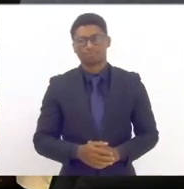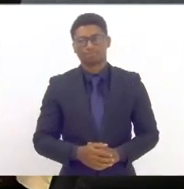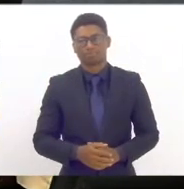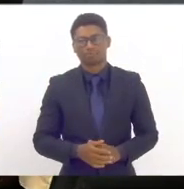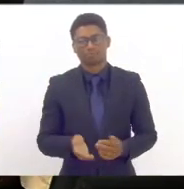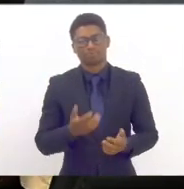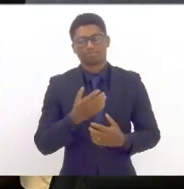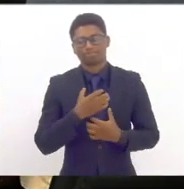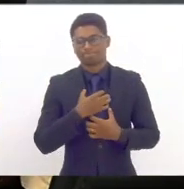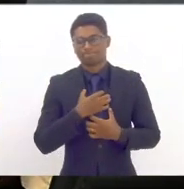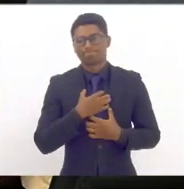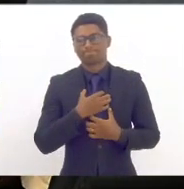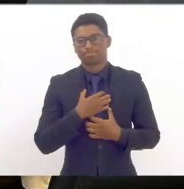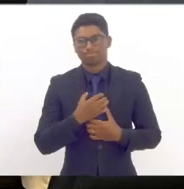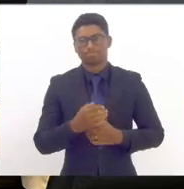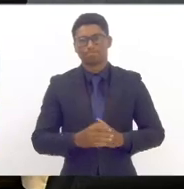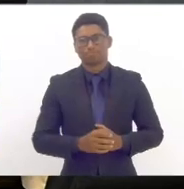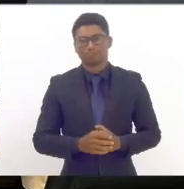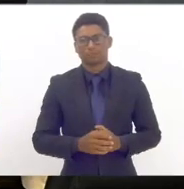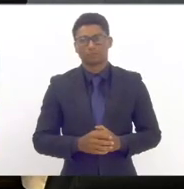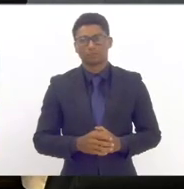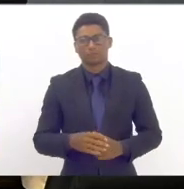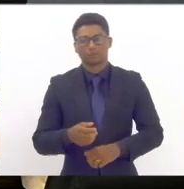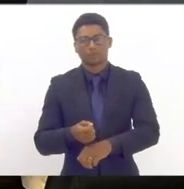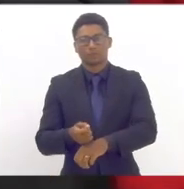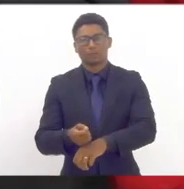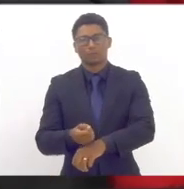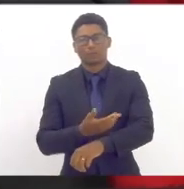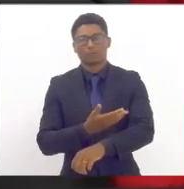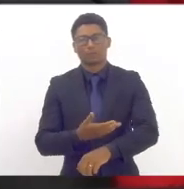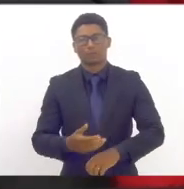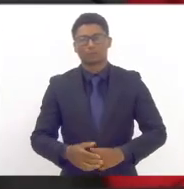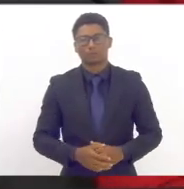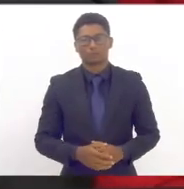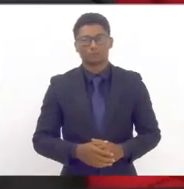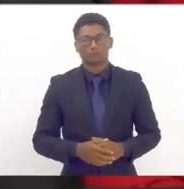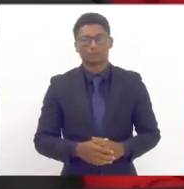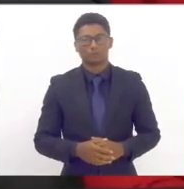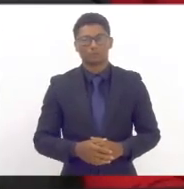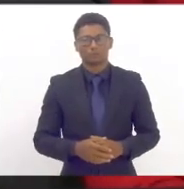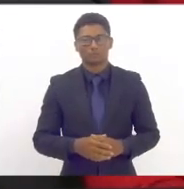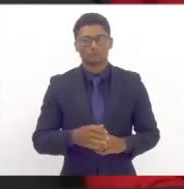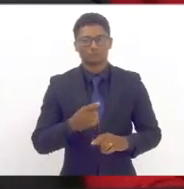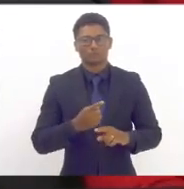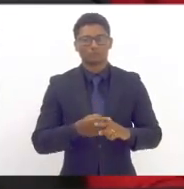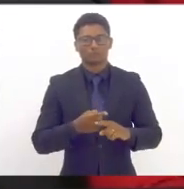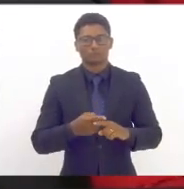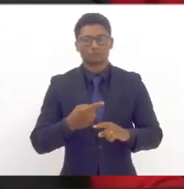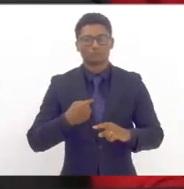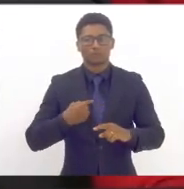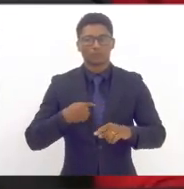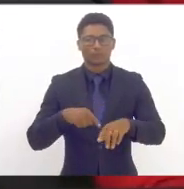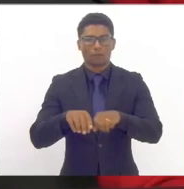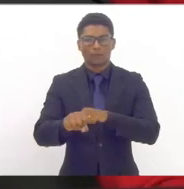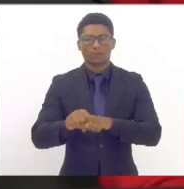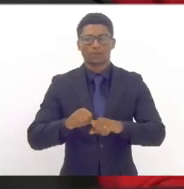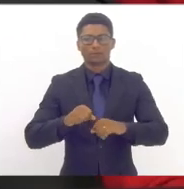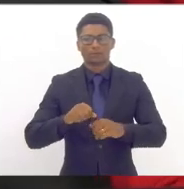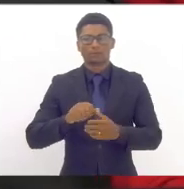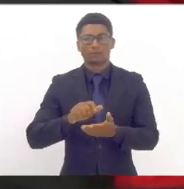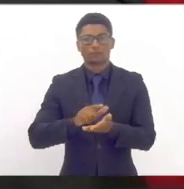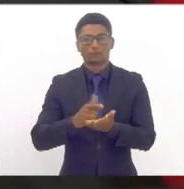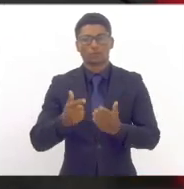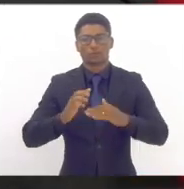eu estou, assim, muito emocionada, porque eu sou jornalista por formação